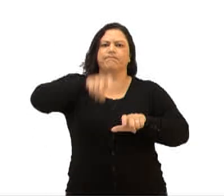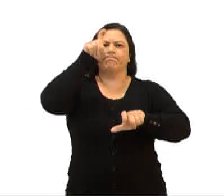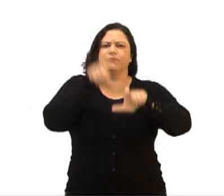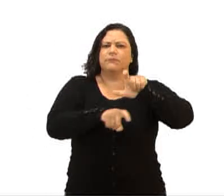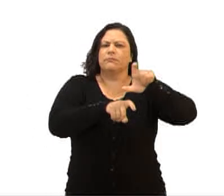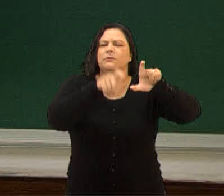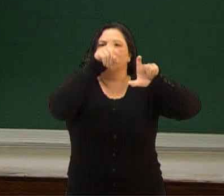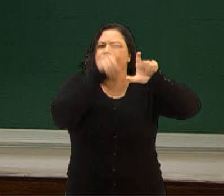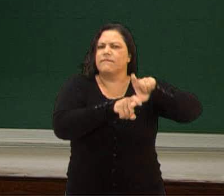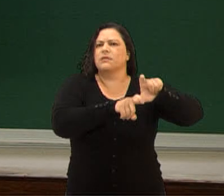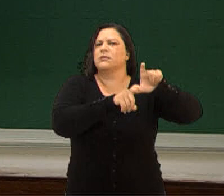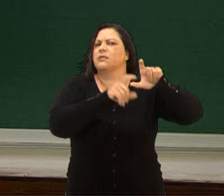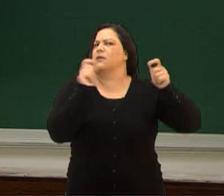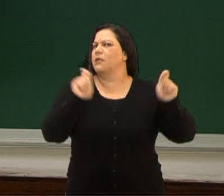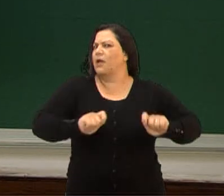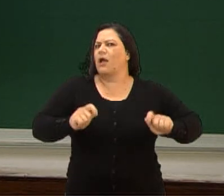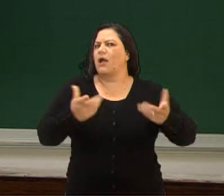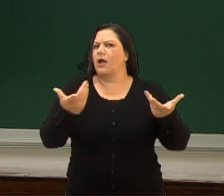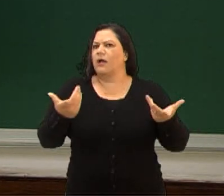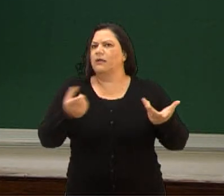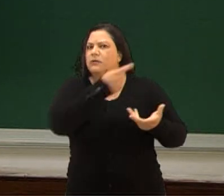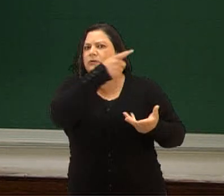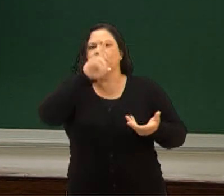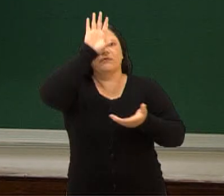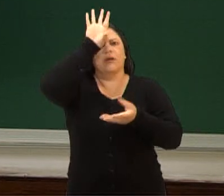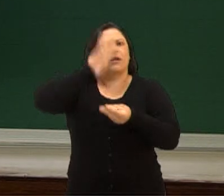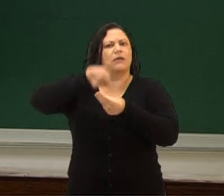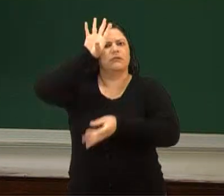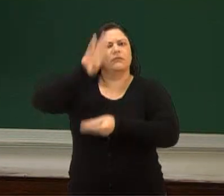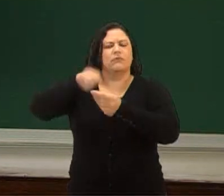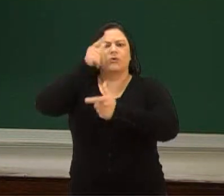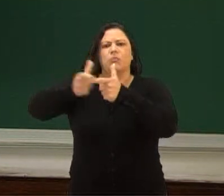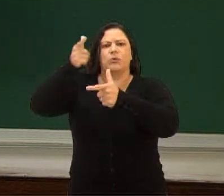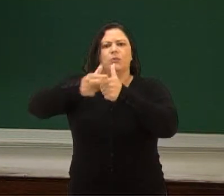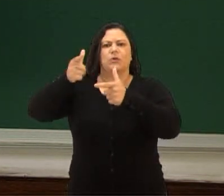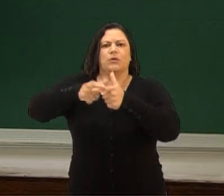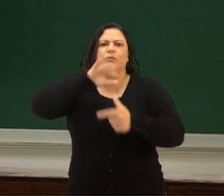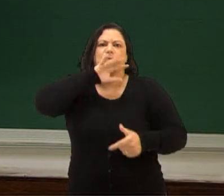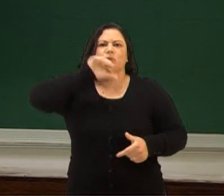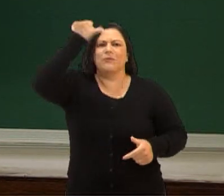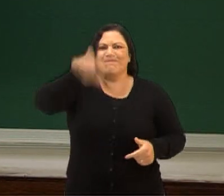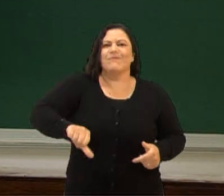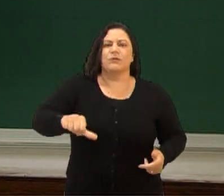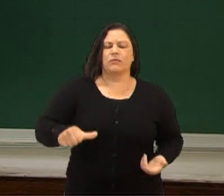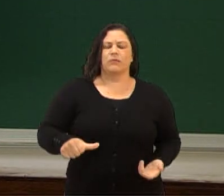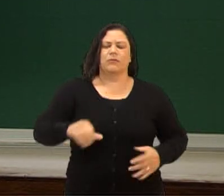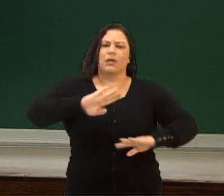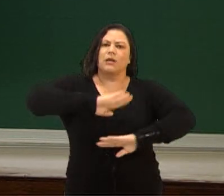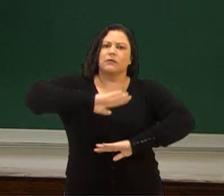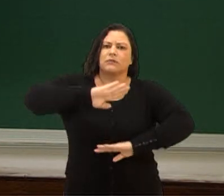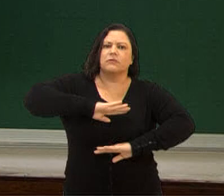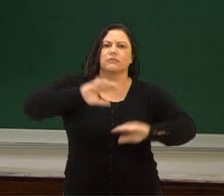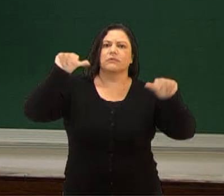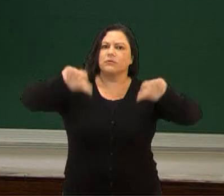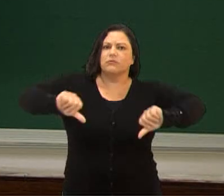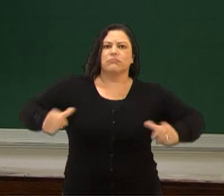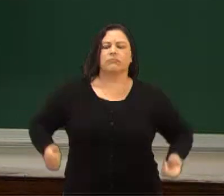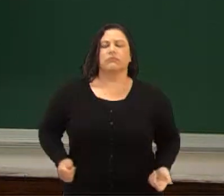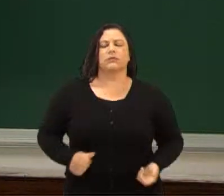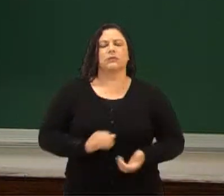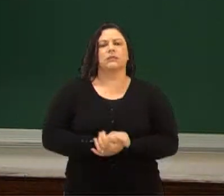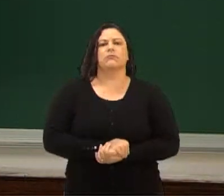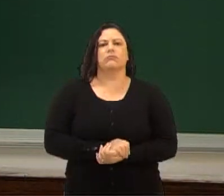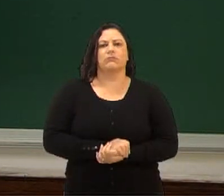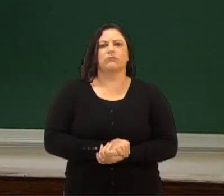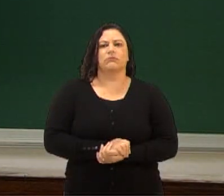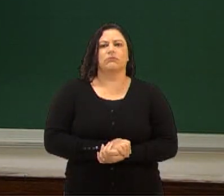resolver o problema, só vai piorar a situação. Então, você tem que completar aqui com o verbo do no present perfect. Lembra que são